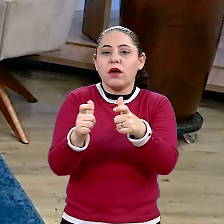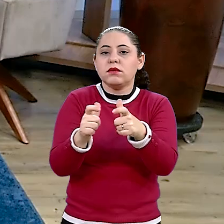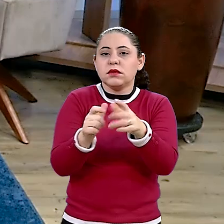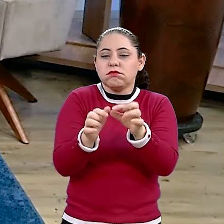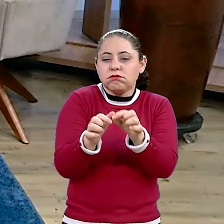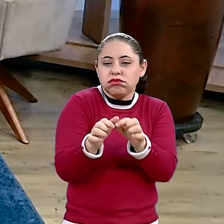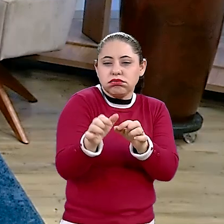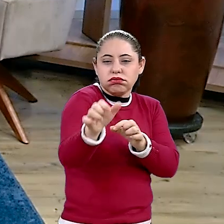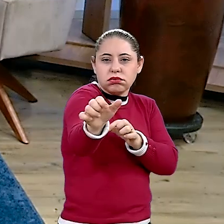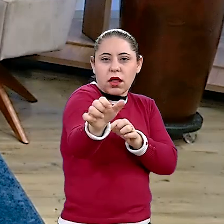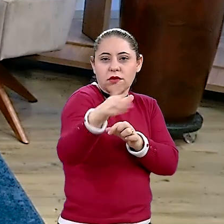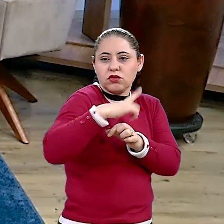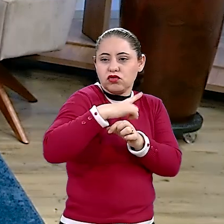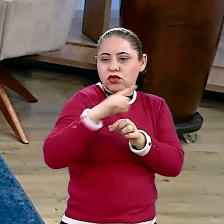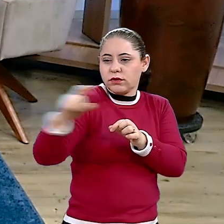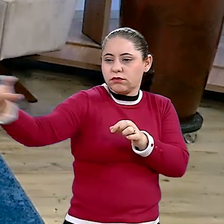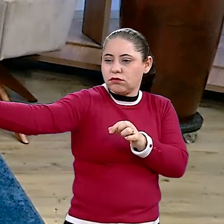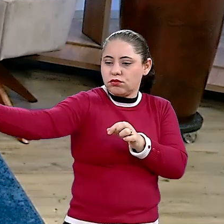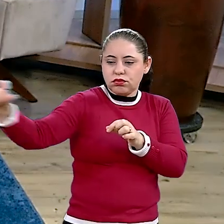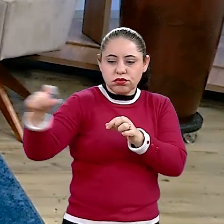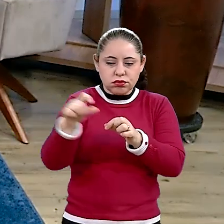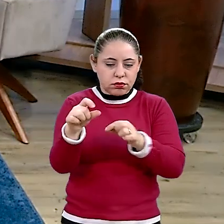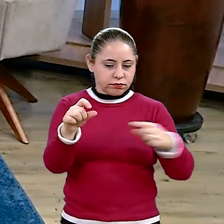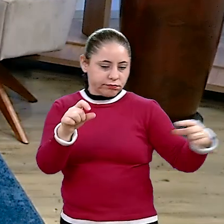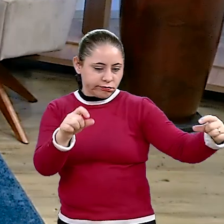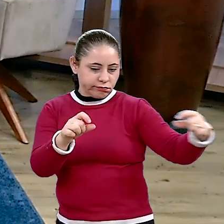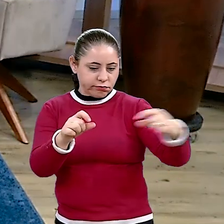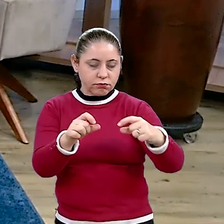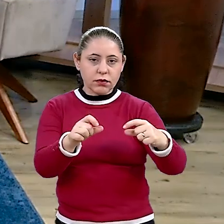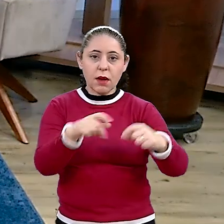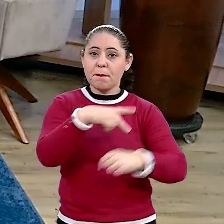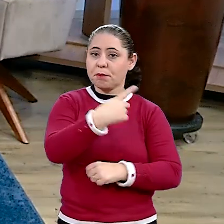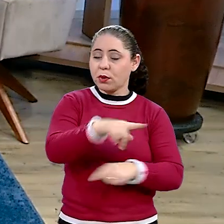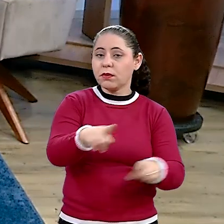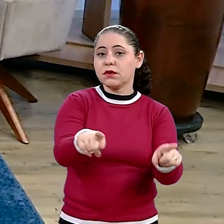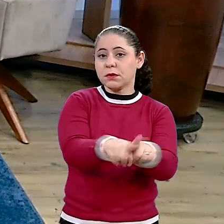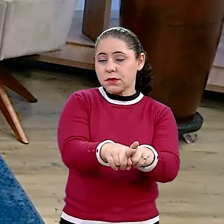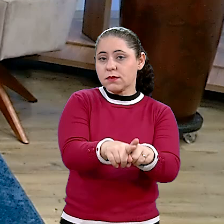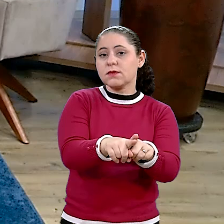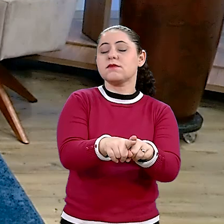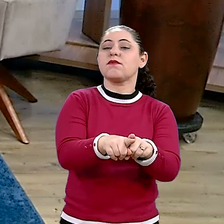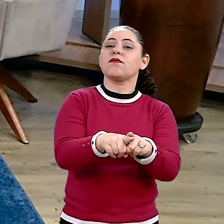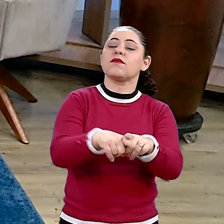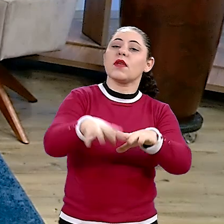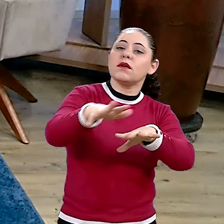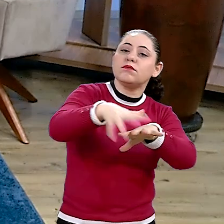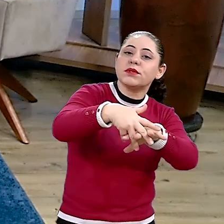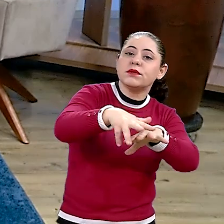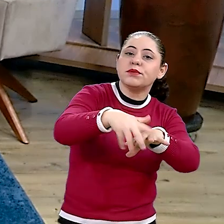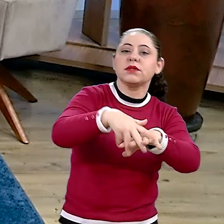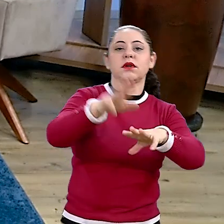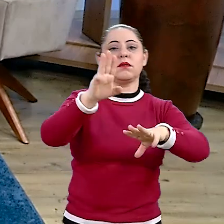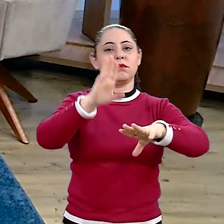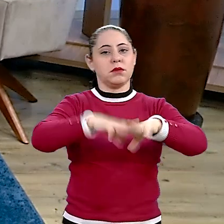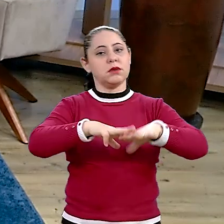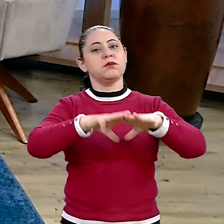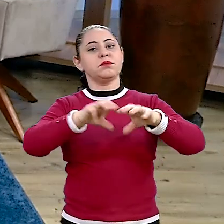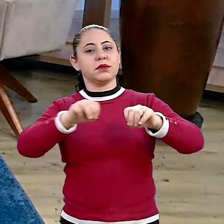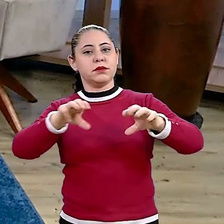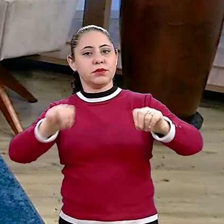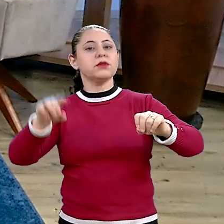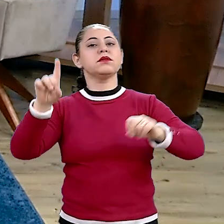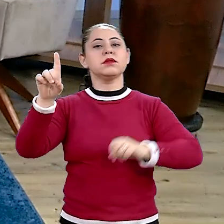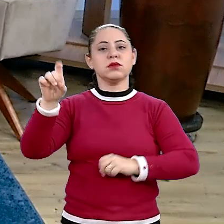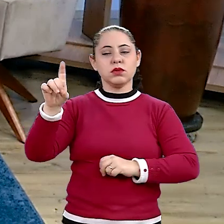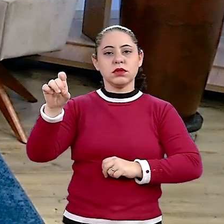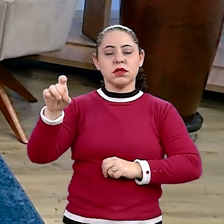tronco principal, um ramal ligando Campo Grande até Ponta Porã. E passava por Sidrolândia, passava por Maracaju, passava